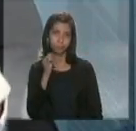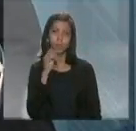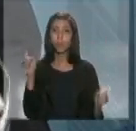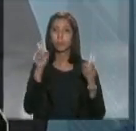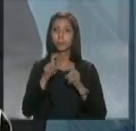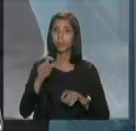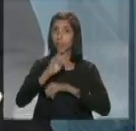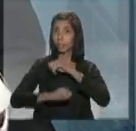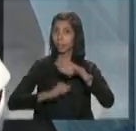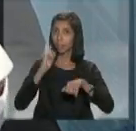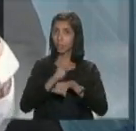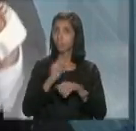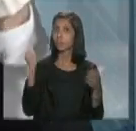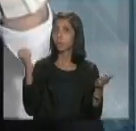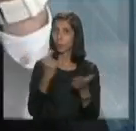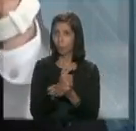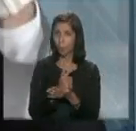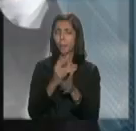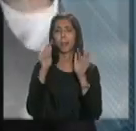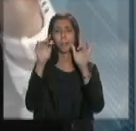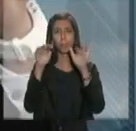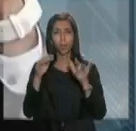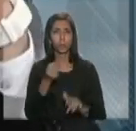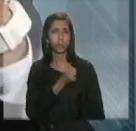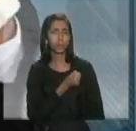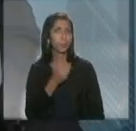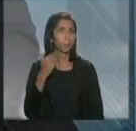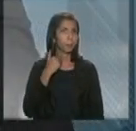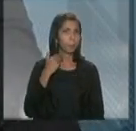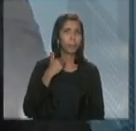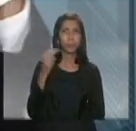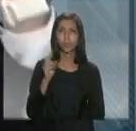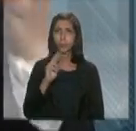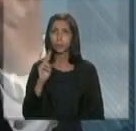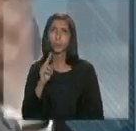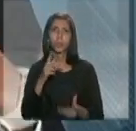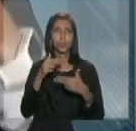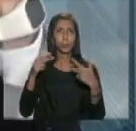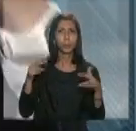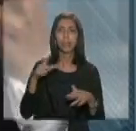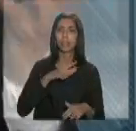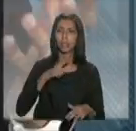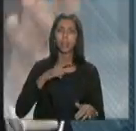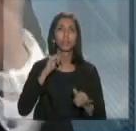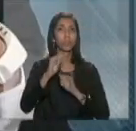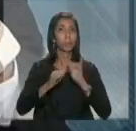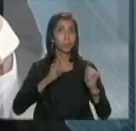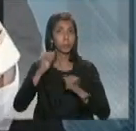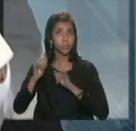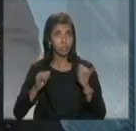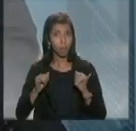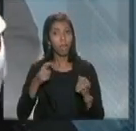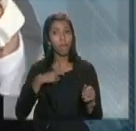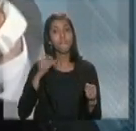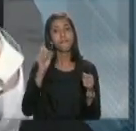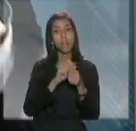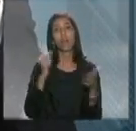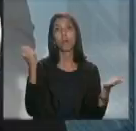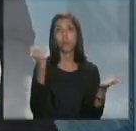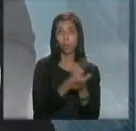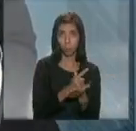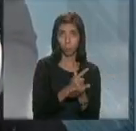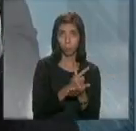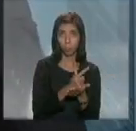vai fazer uma compra na internet e você bota os seus dados, ele faz algumas críticas com as informações que você coloca. Então, você está fazendo